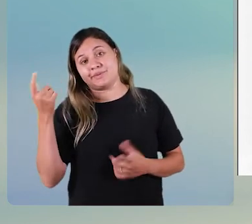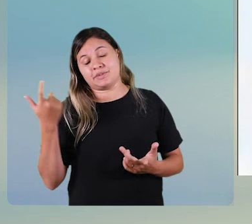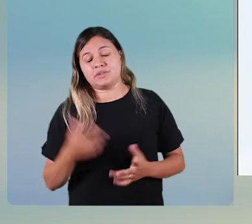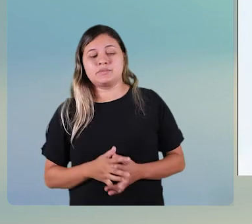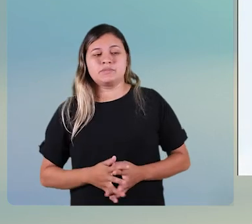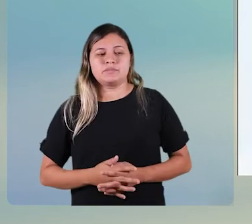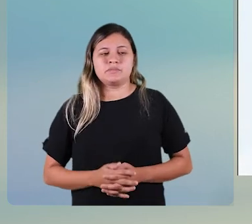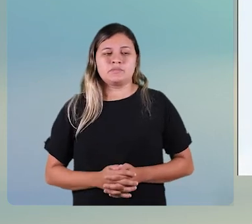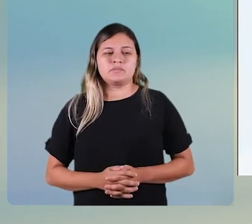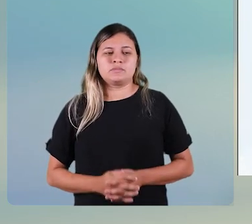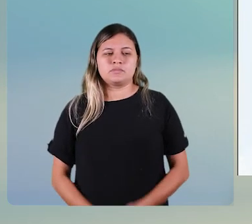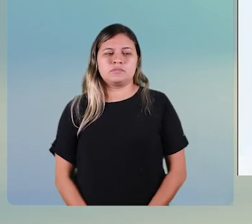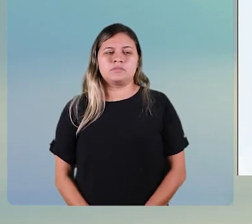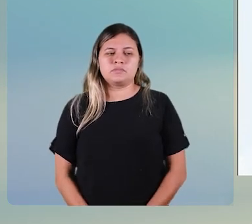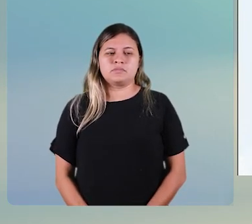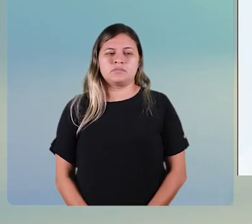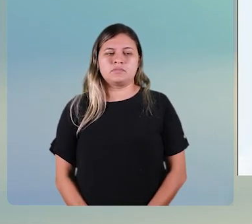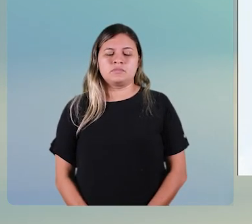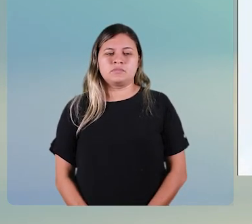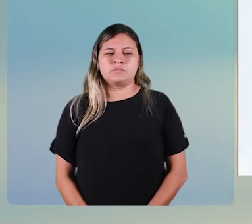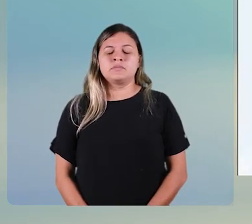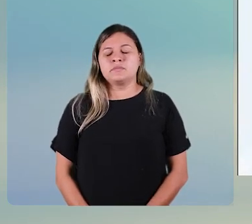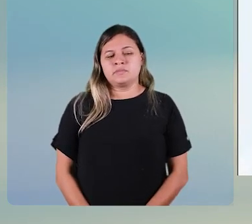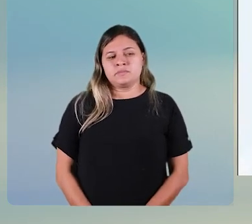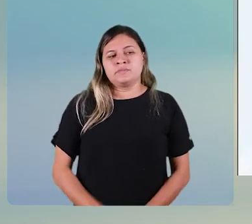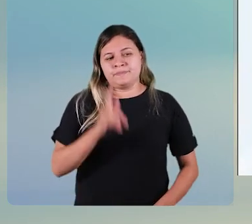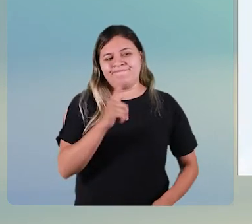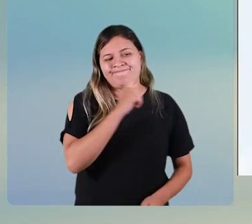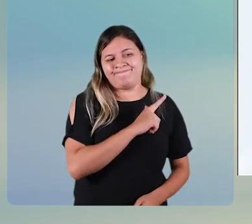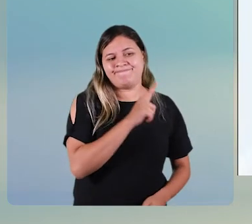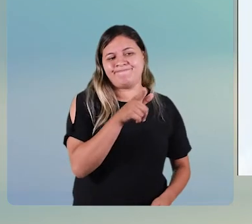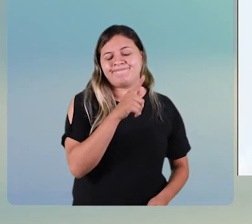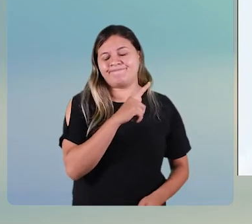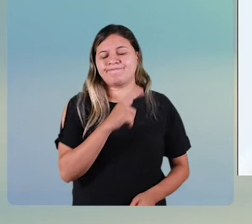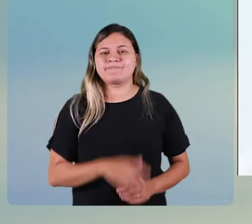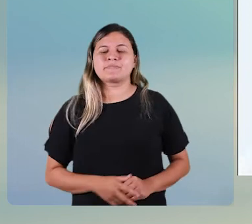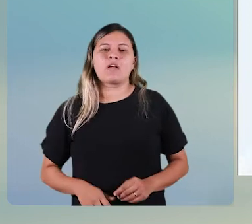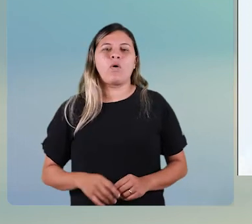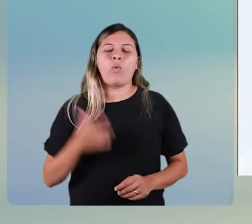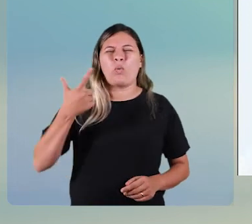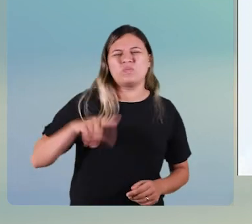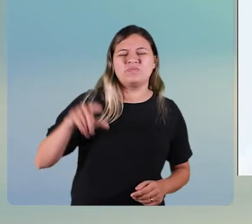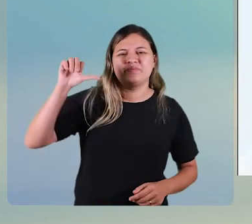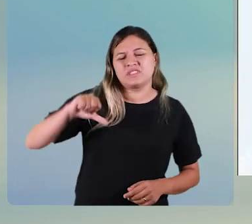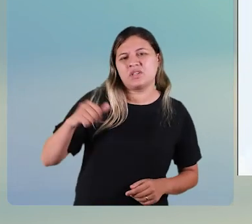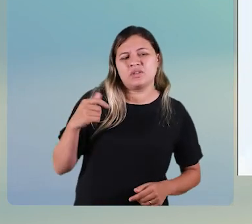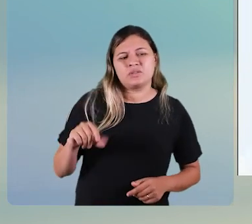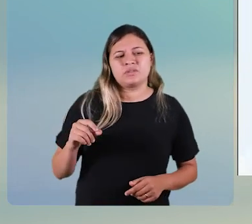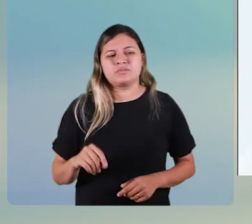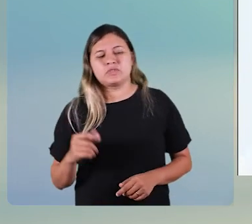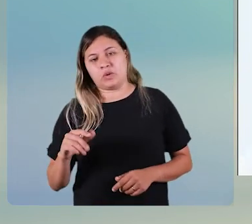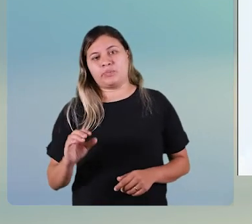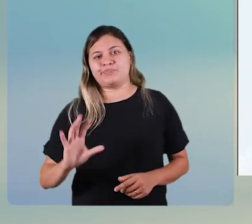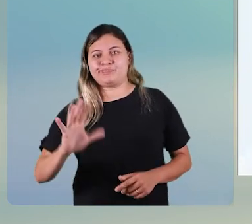outra desvantagem... Opa, tô voltando, desculpa. Lixo nuclear é uma delas. Quais são as outras vantagens? Os possíveis